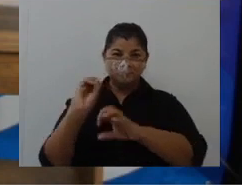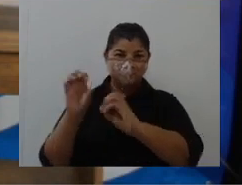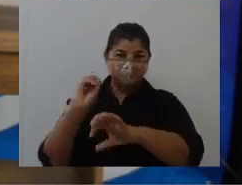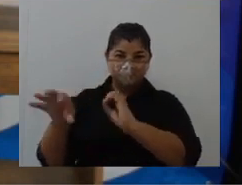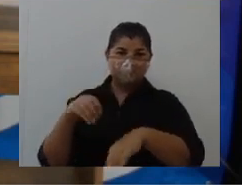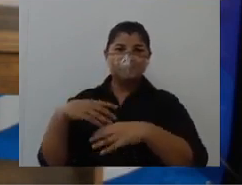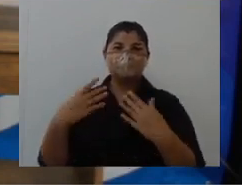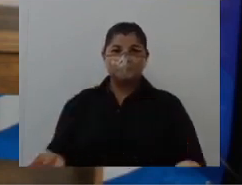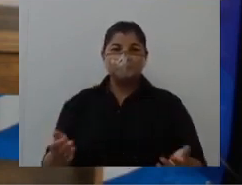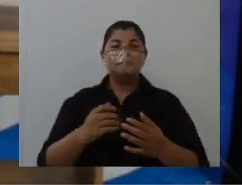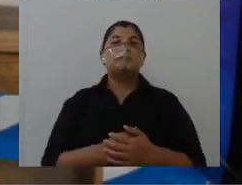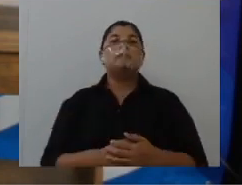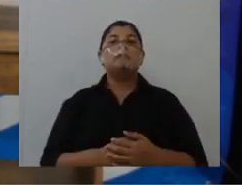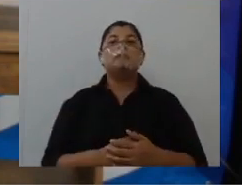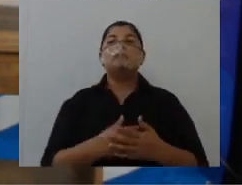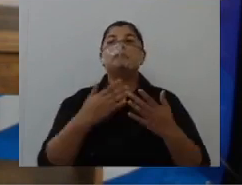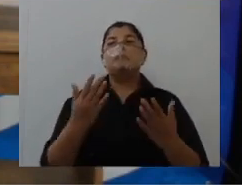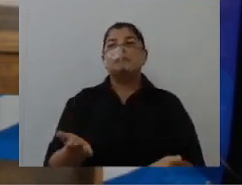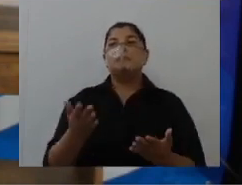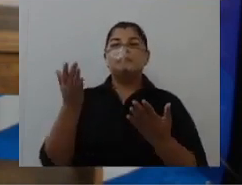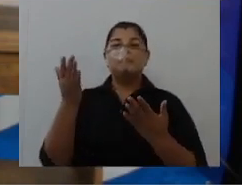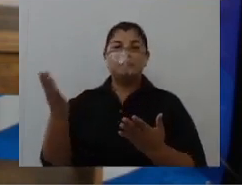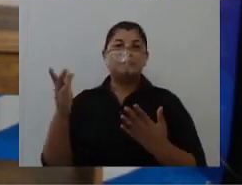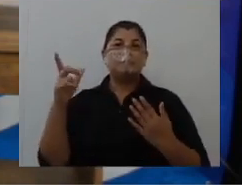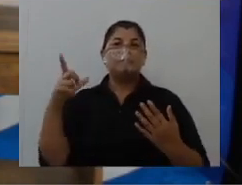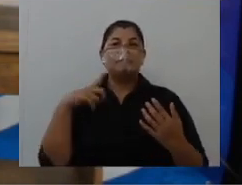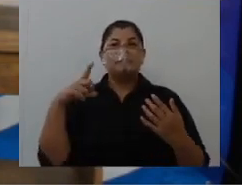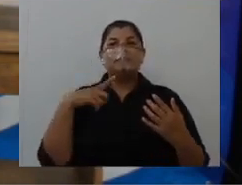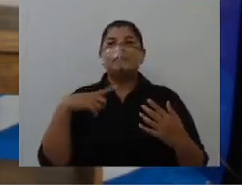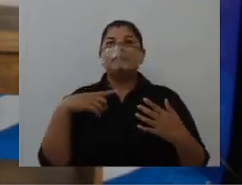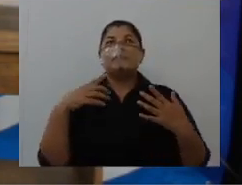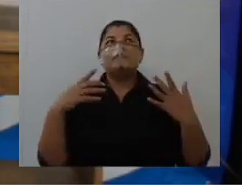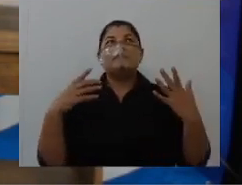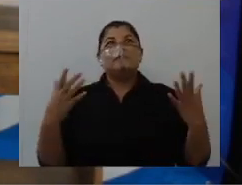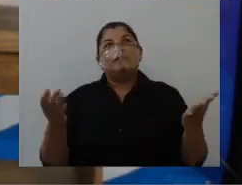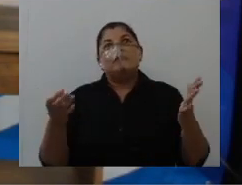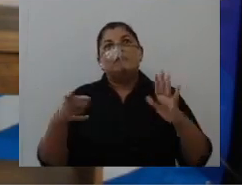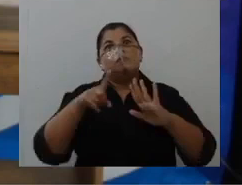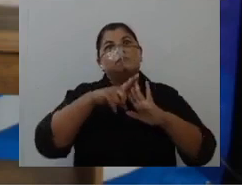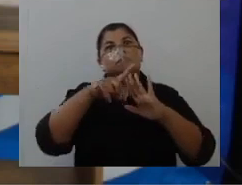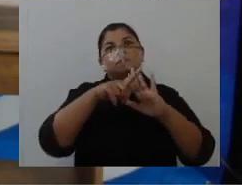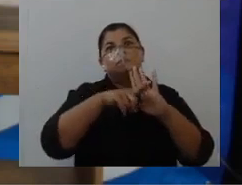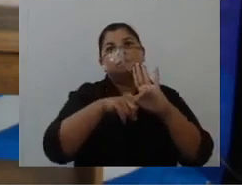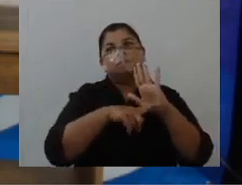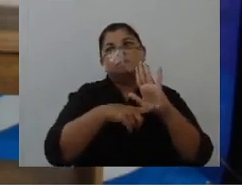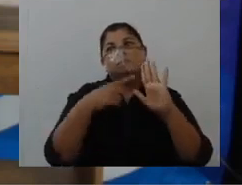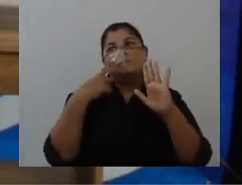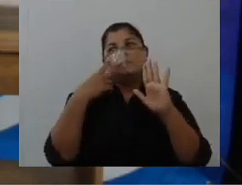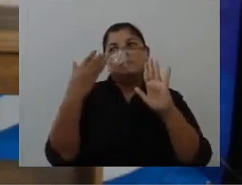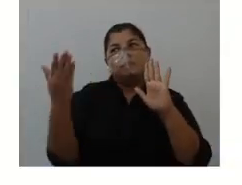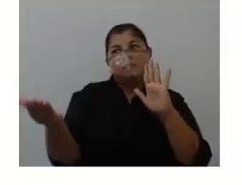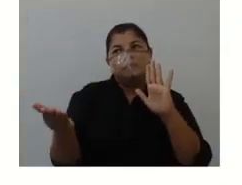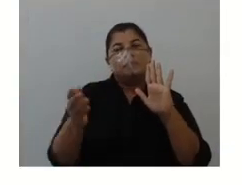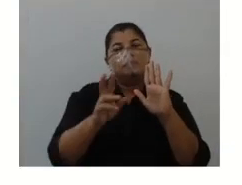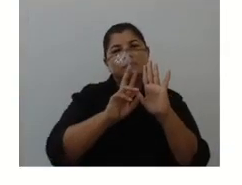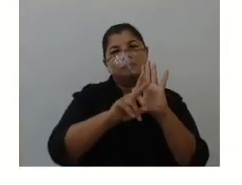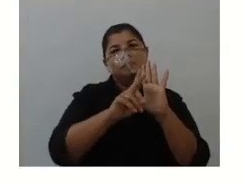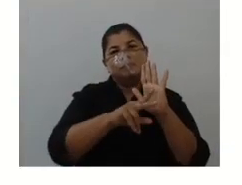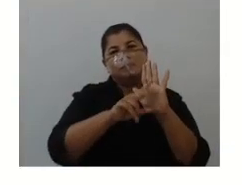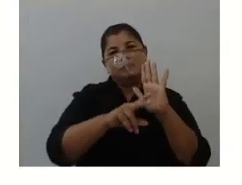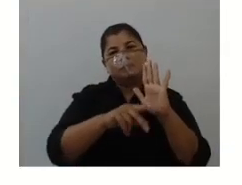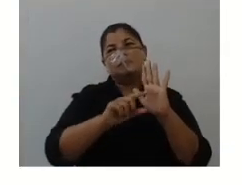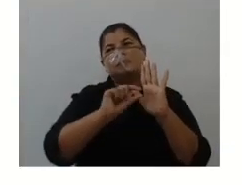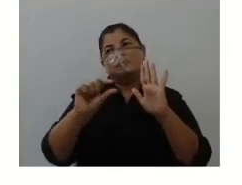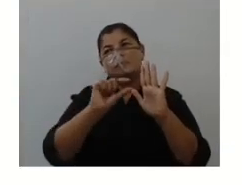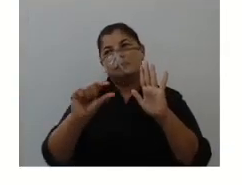lá. E aí nós temos aqui, ó. Pessoal, uma lista gigante de gêneros, tá? Para vocês darem uma olhada. Eu coloquei bem colorido para vocês perceberem,